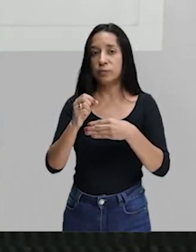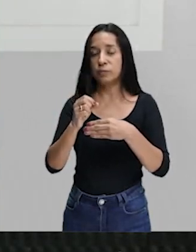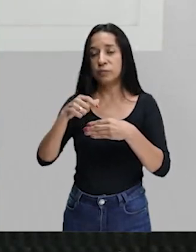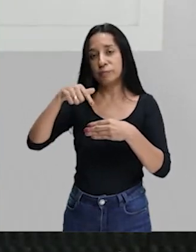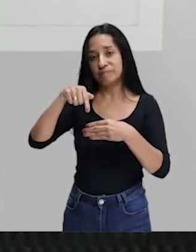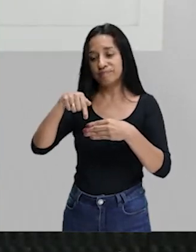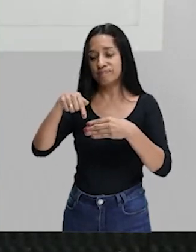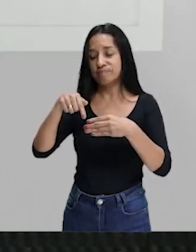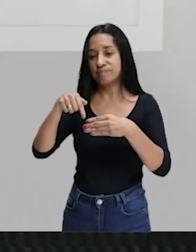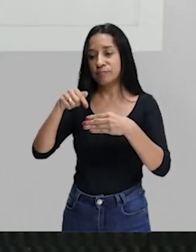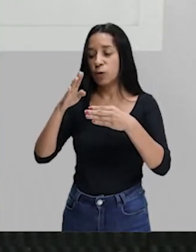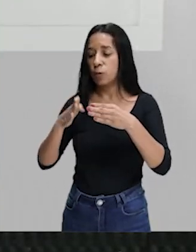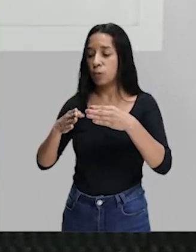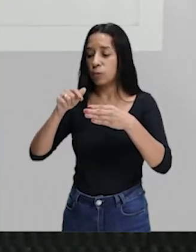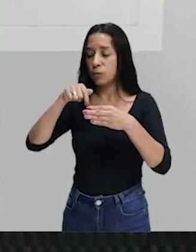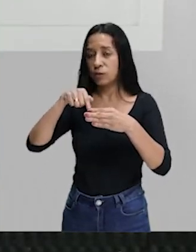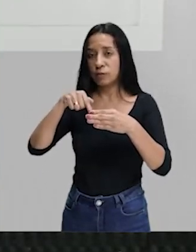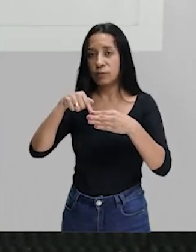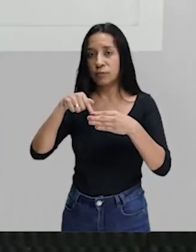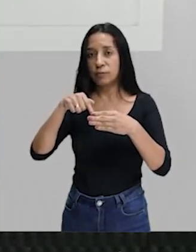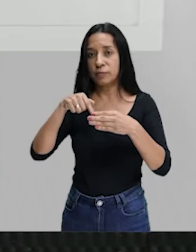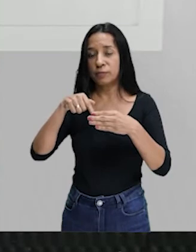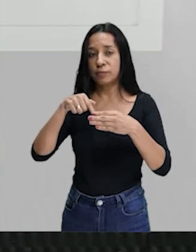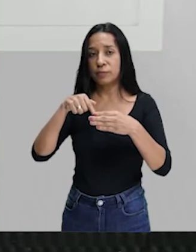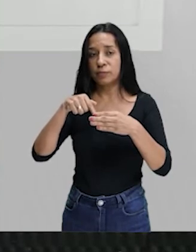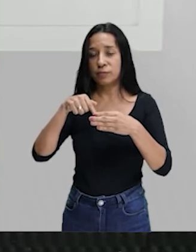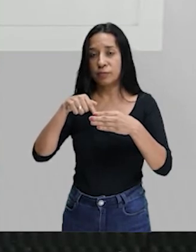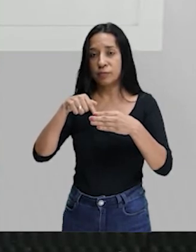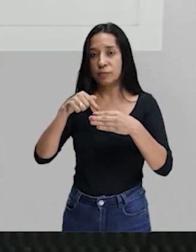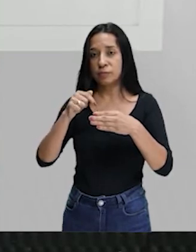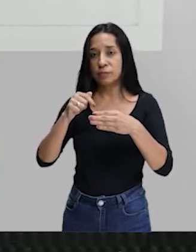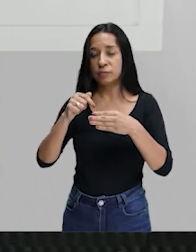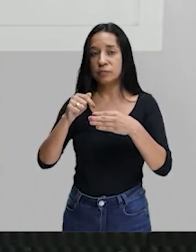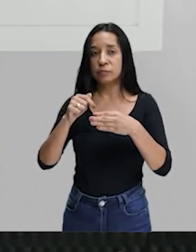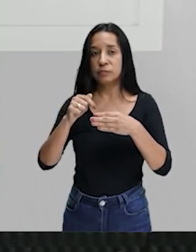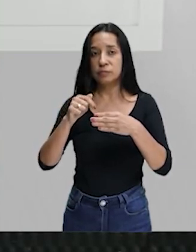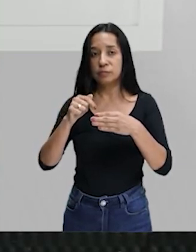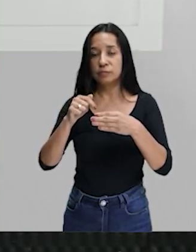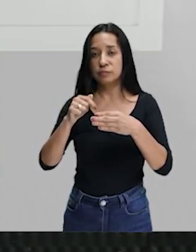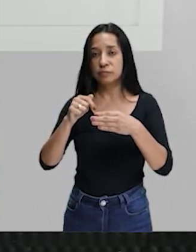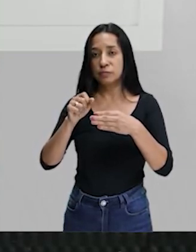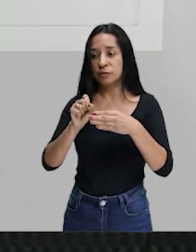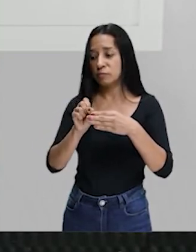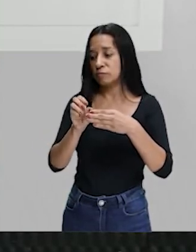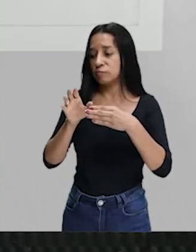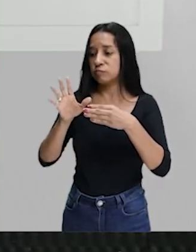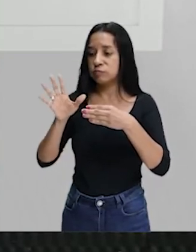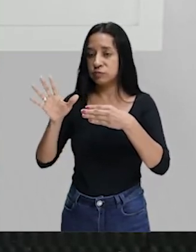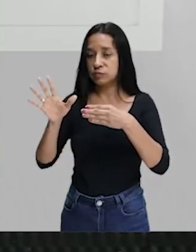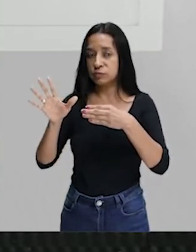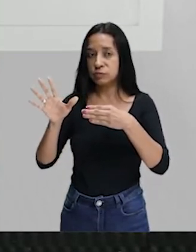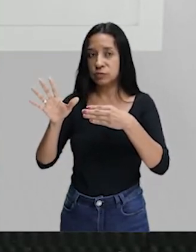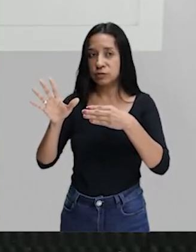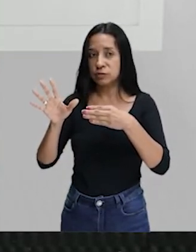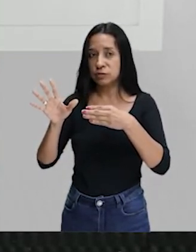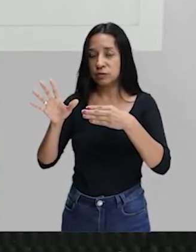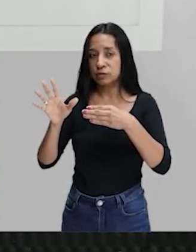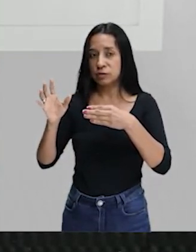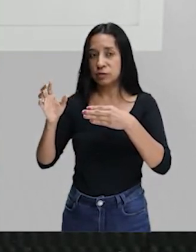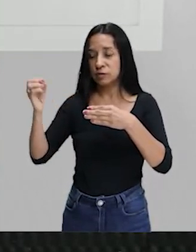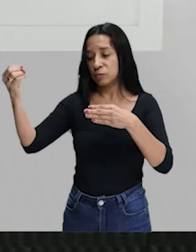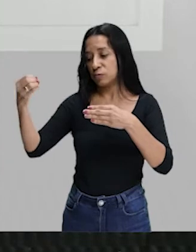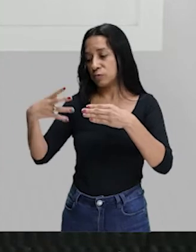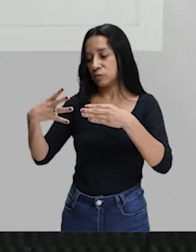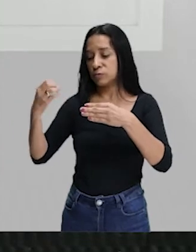certo? Em uma extremidade, ele vai conduzir internamente e ele vai sair pela